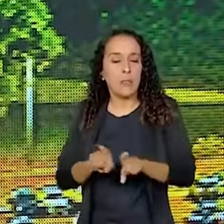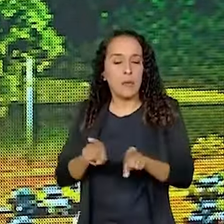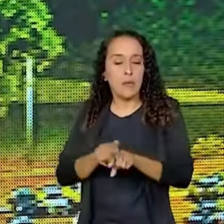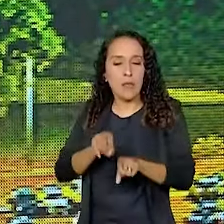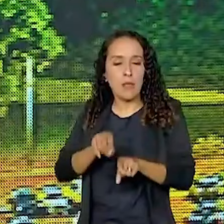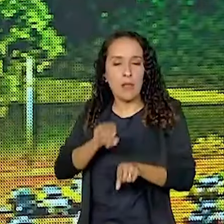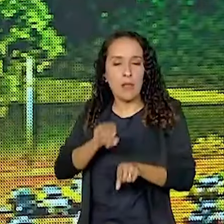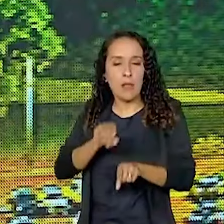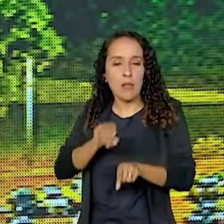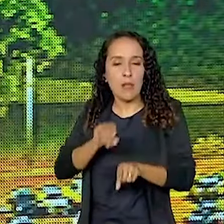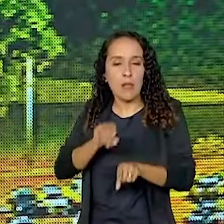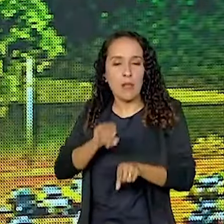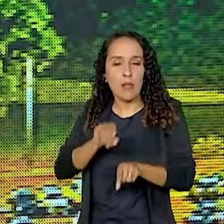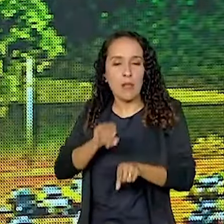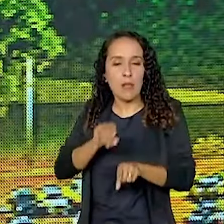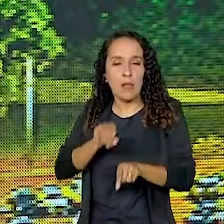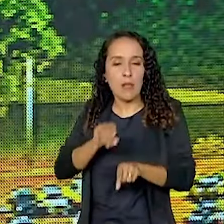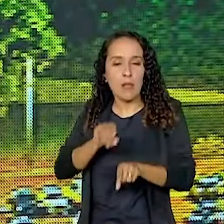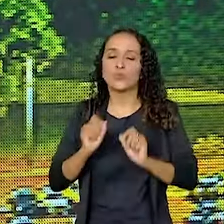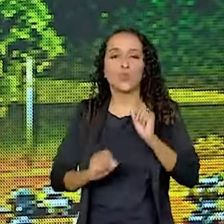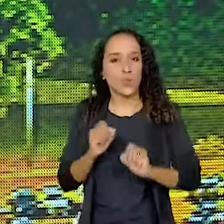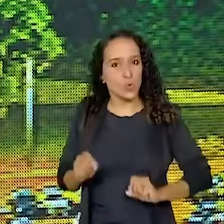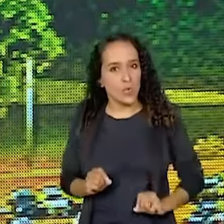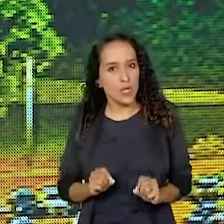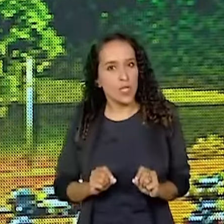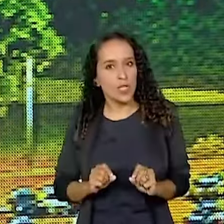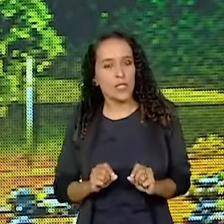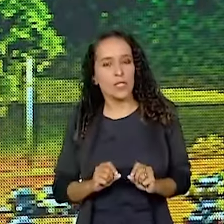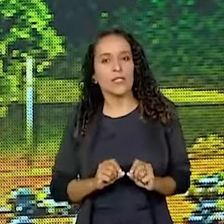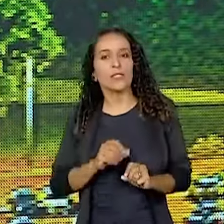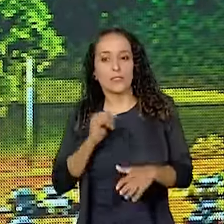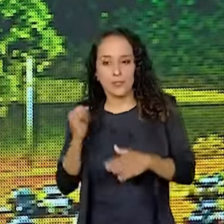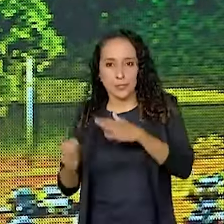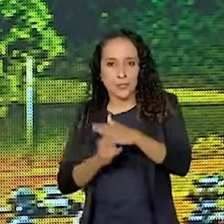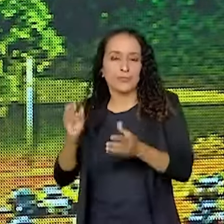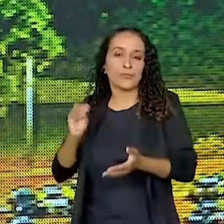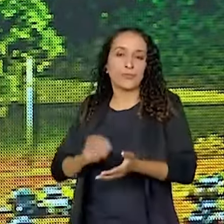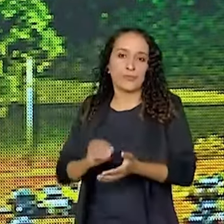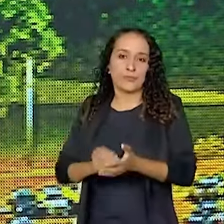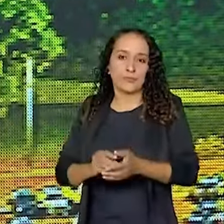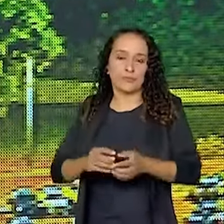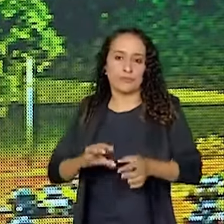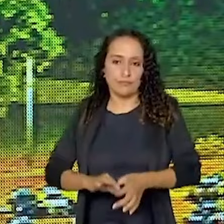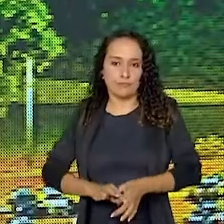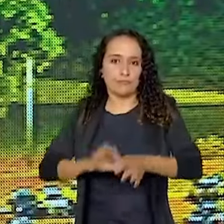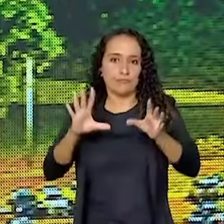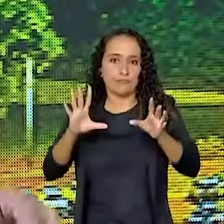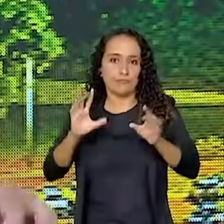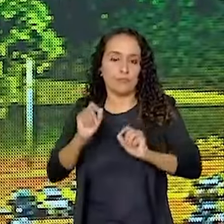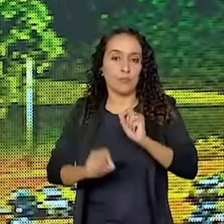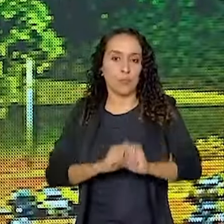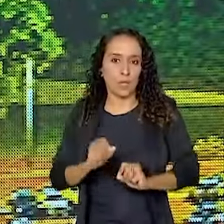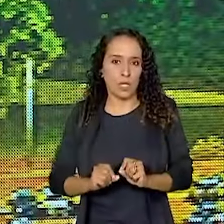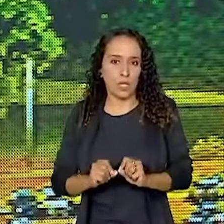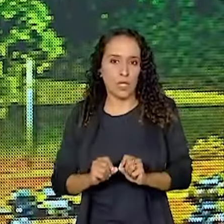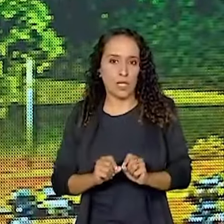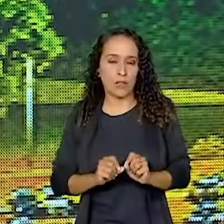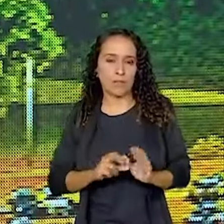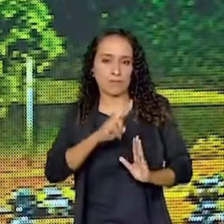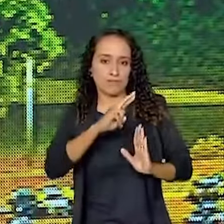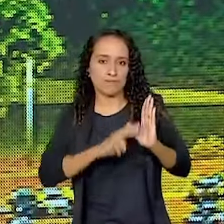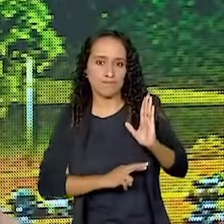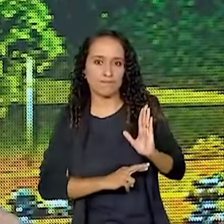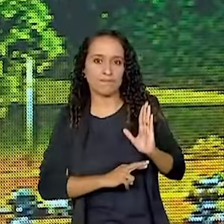aproveitaram, lamentavelmente, da inércia das instituições democráticas na